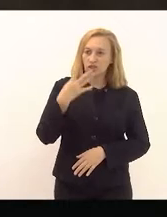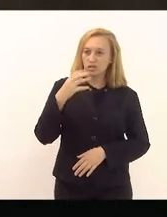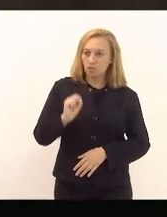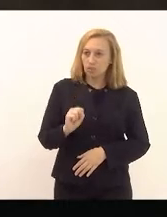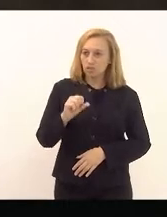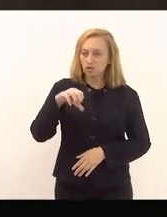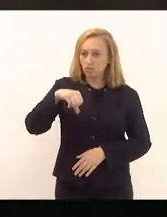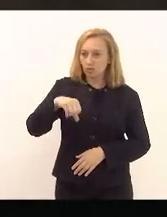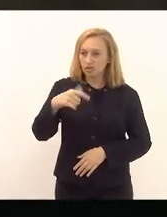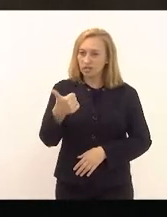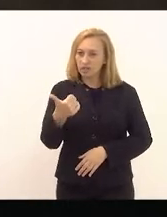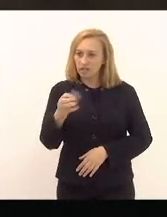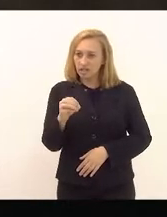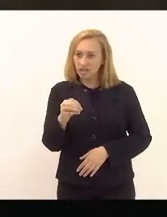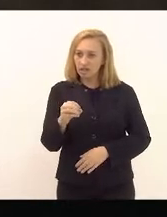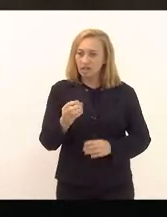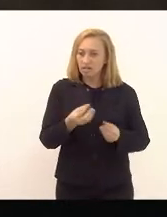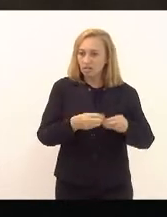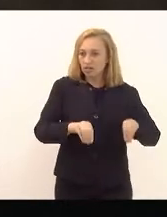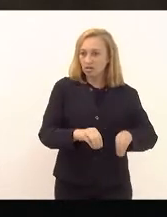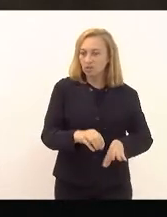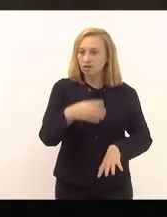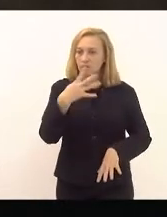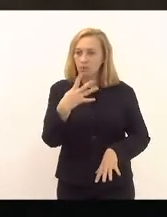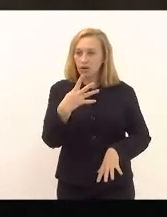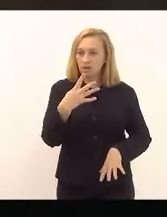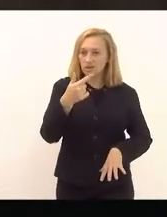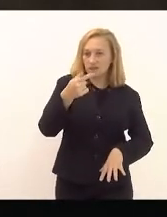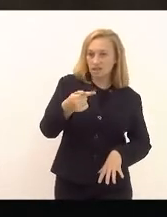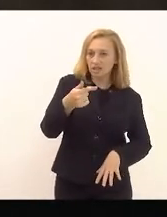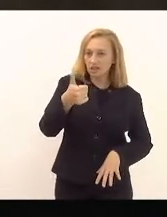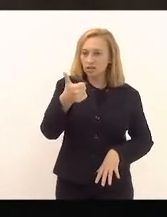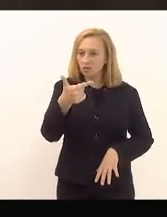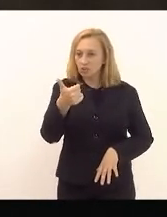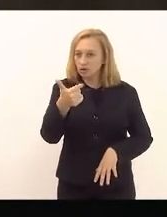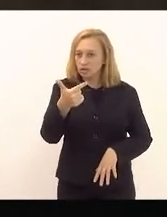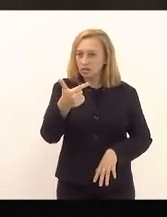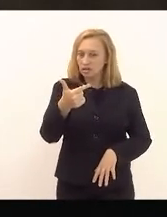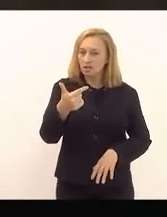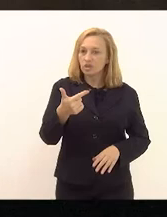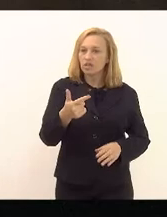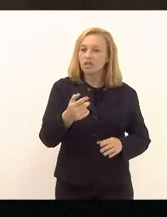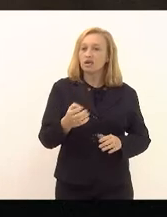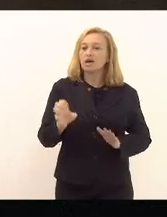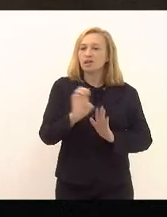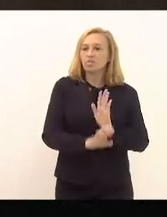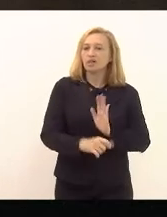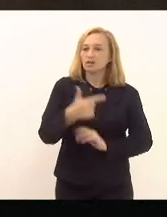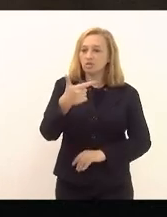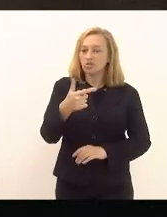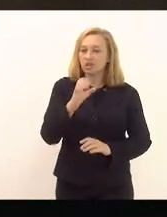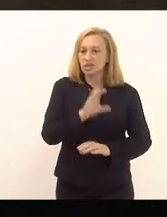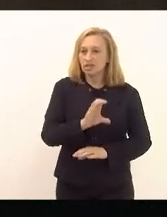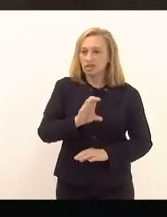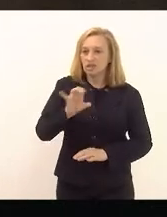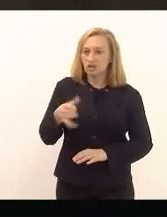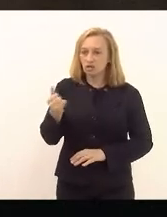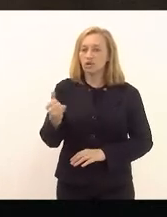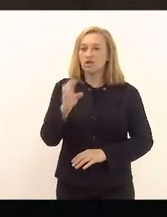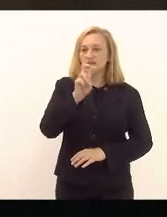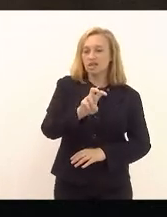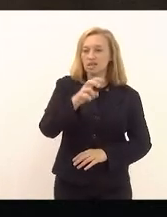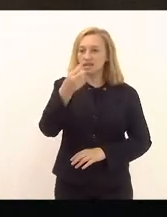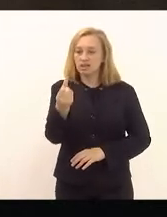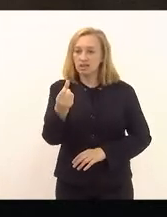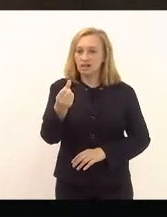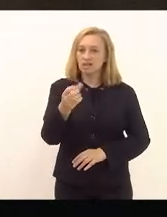8, 9 e 10, prejudicadas emendas 4, 7, 12, pela emenda 2 da CCJ, emendas 5 e 6